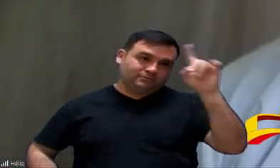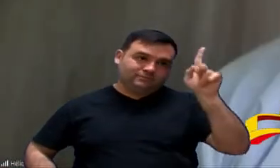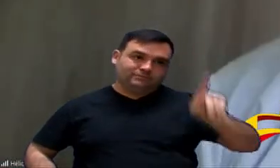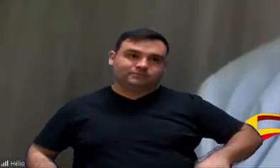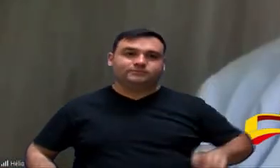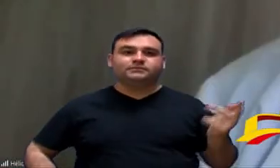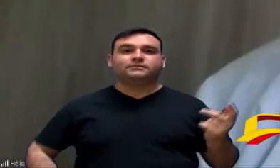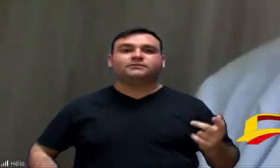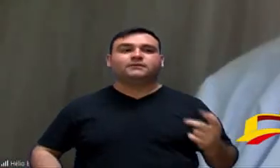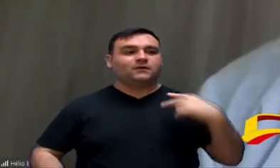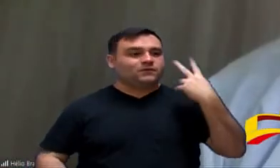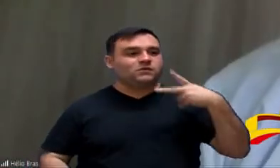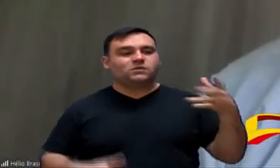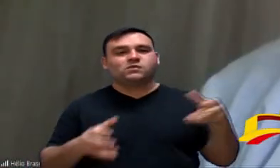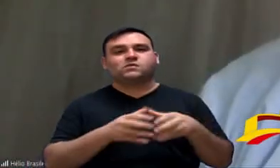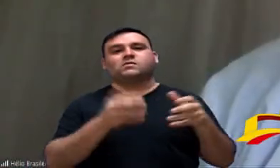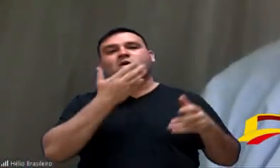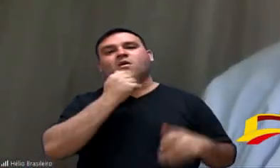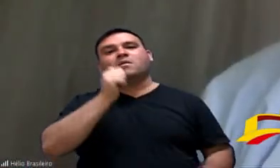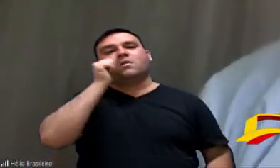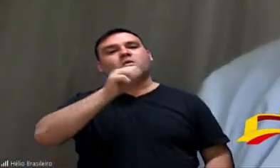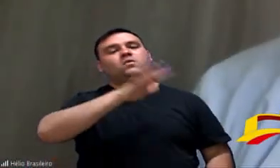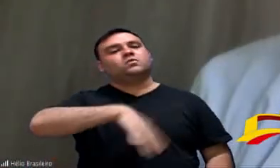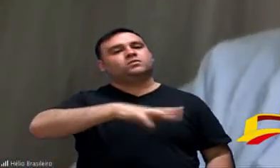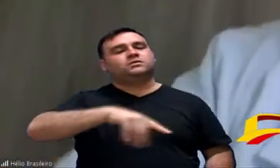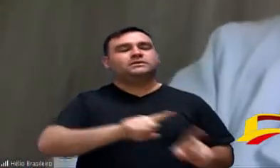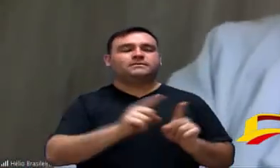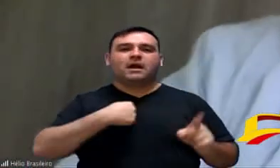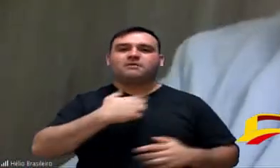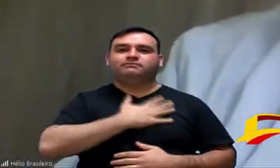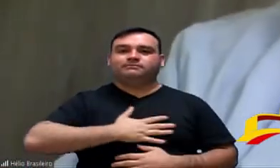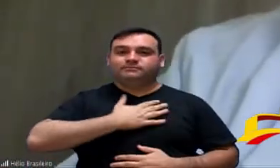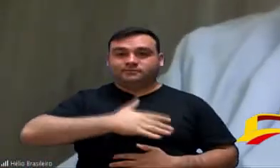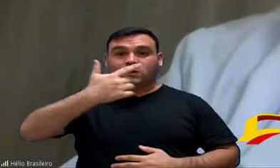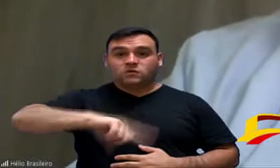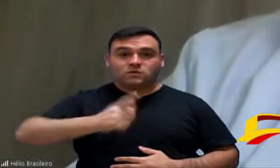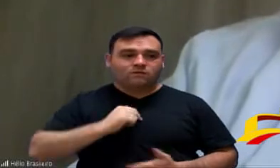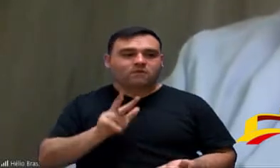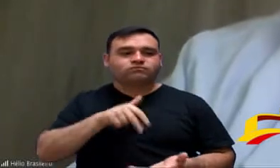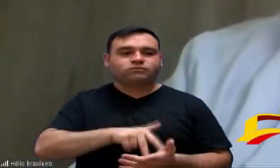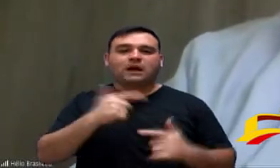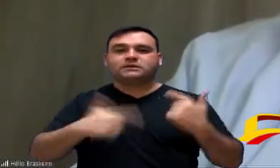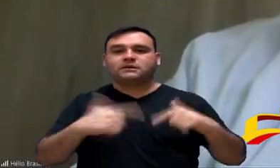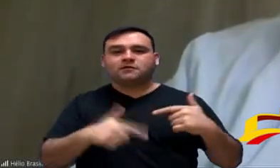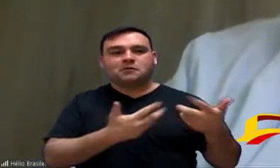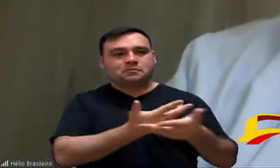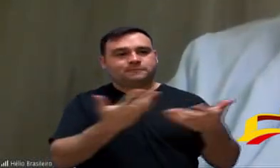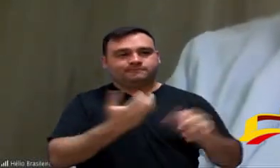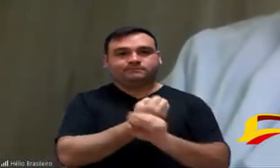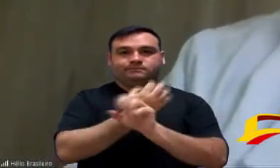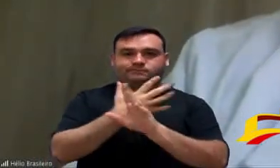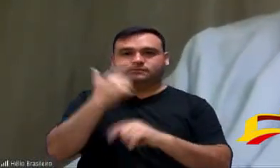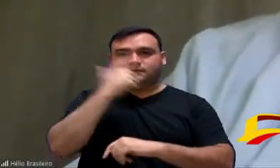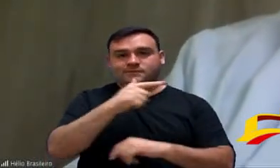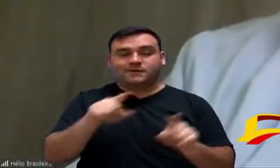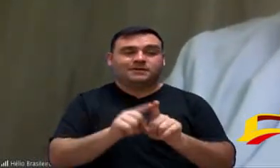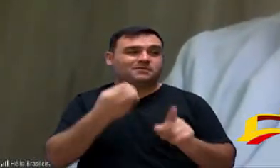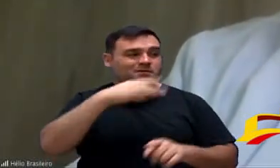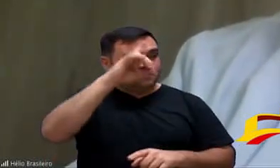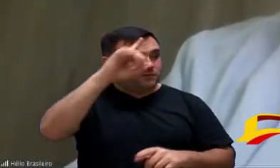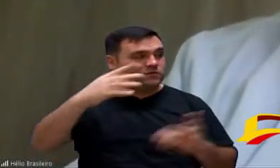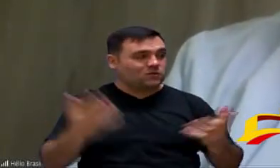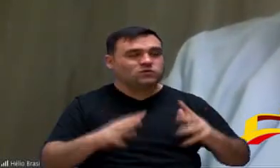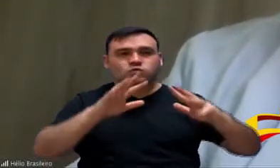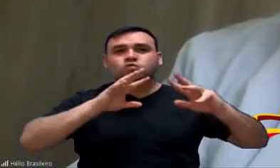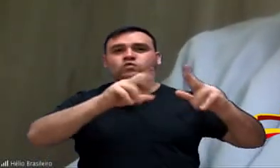presidente, vereadoras, vereadores. Mais uma vez, satisfação poder trabalhar com vossas excelências. Dar um bom dia para todos